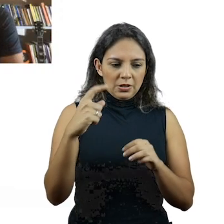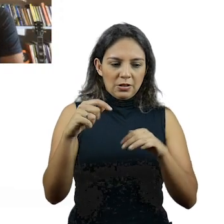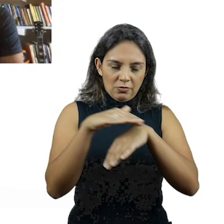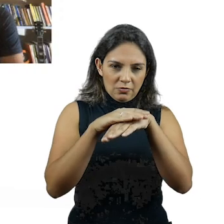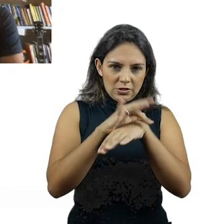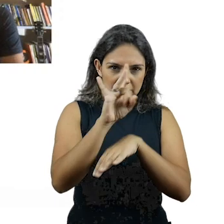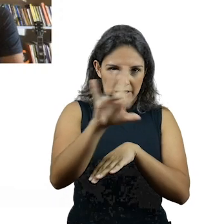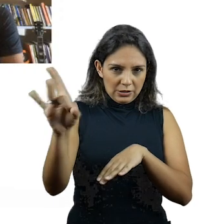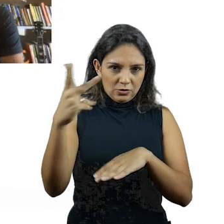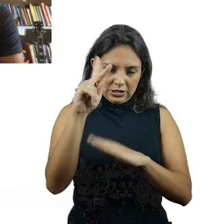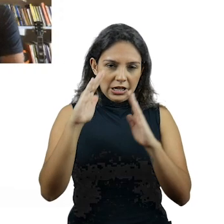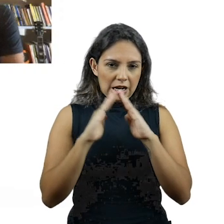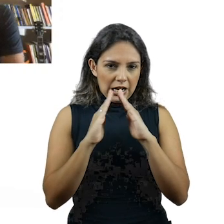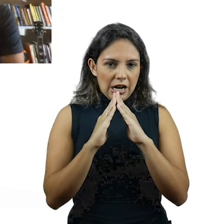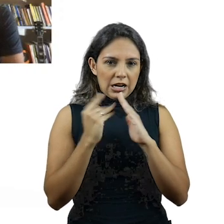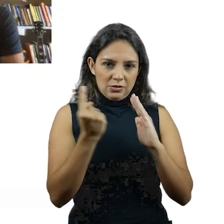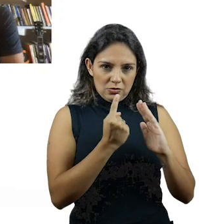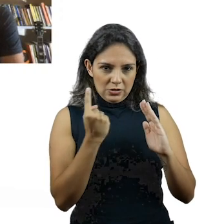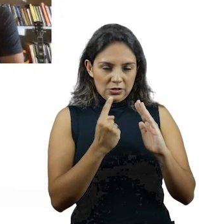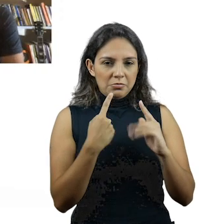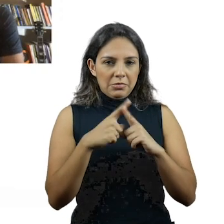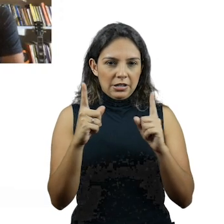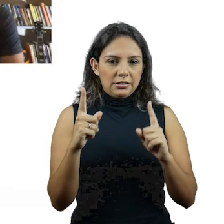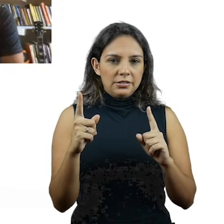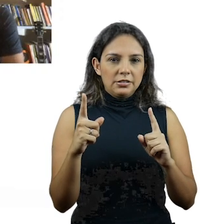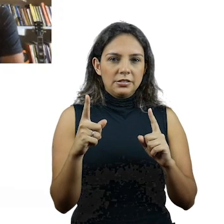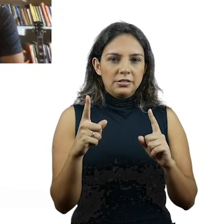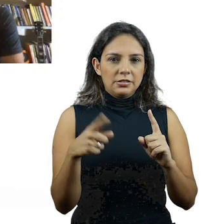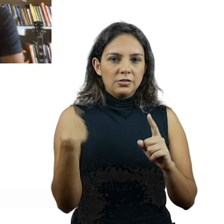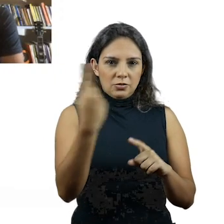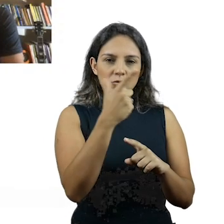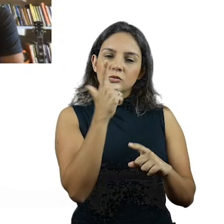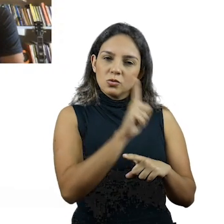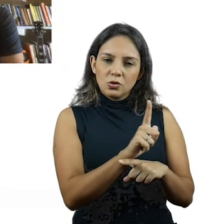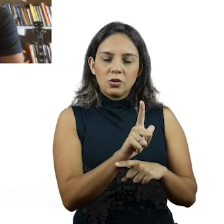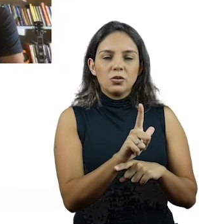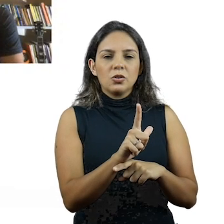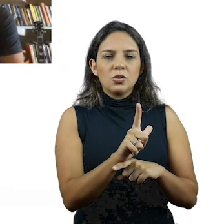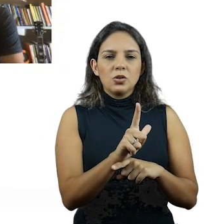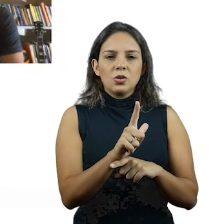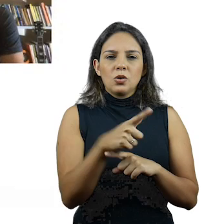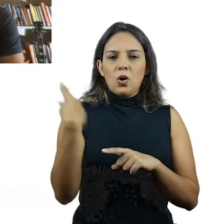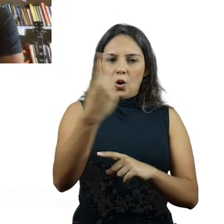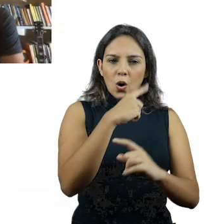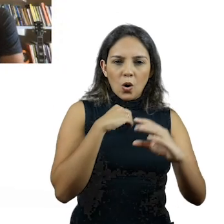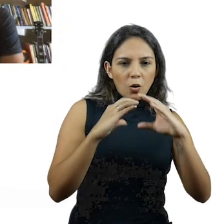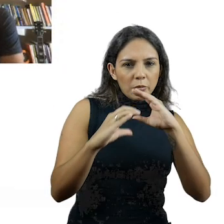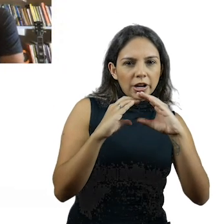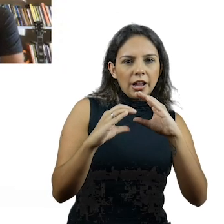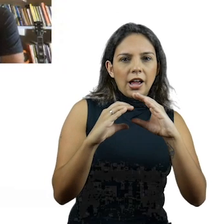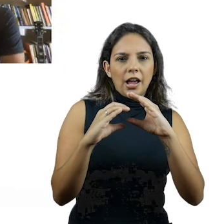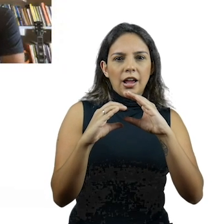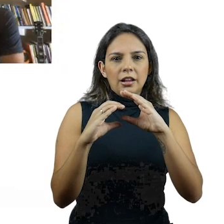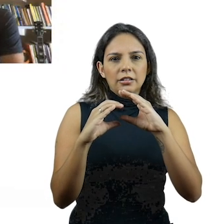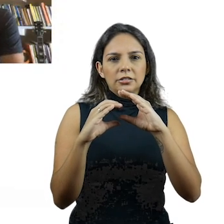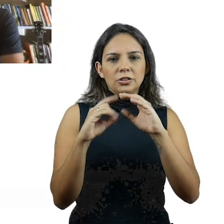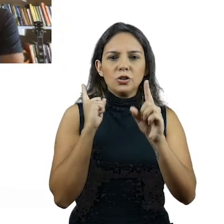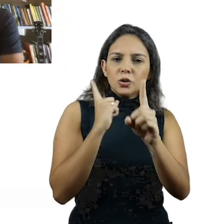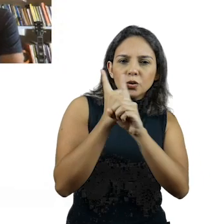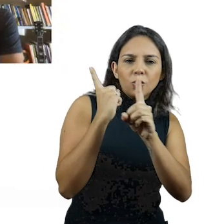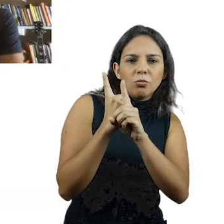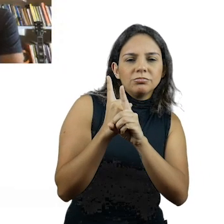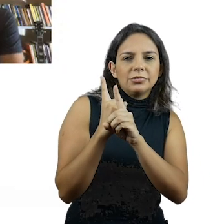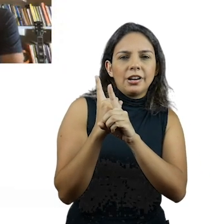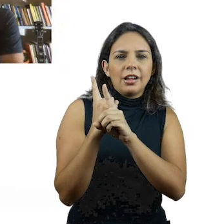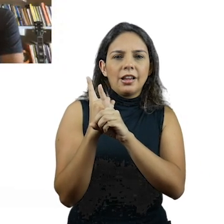cada um isolado no seu canto, mas a gente consegue, de alguma maneira, se conectar. e esse sentimento de